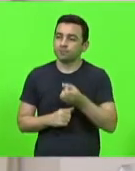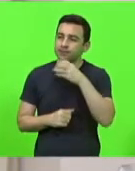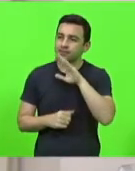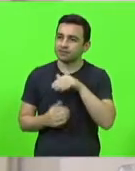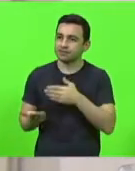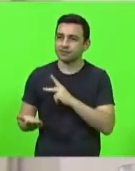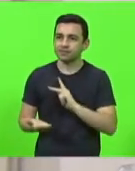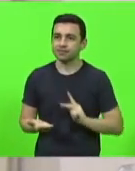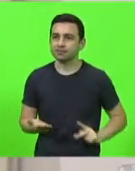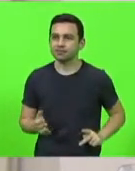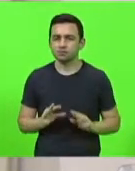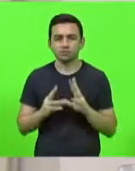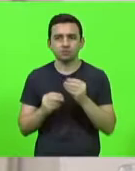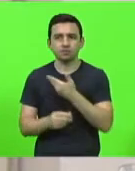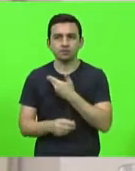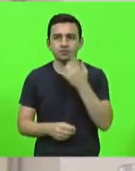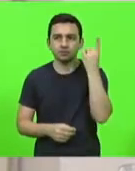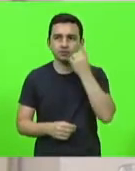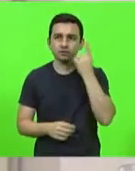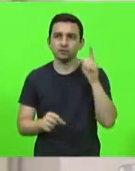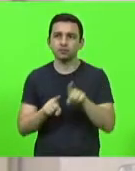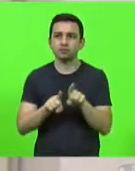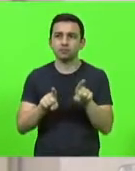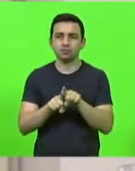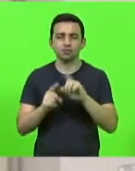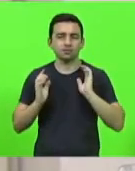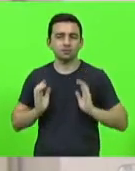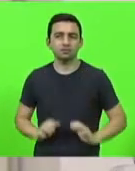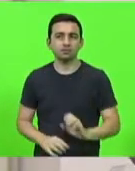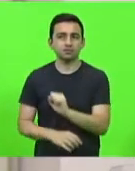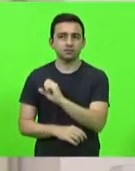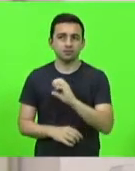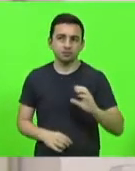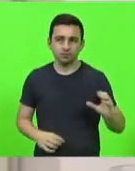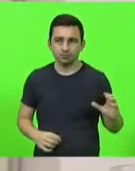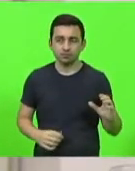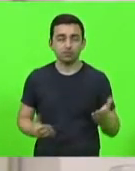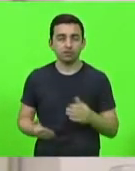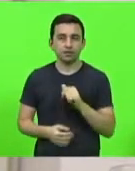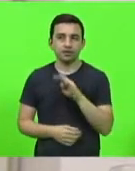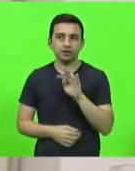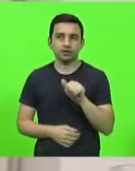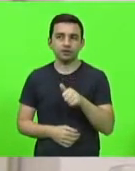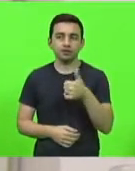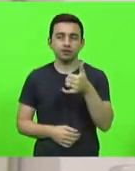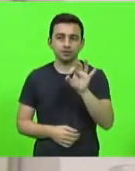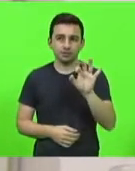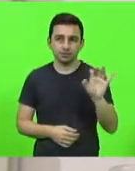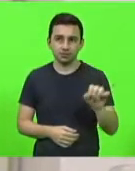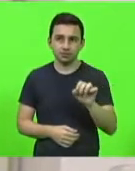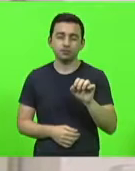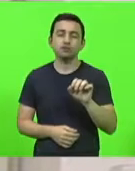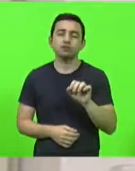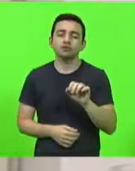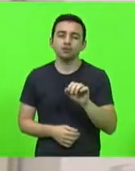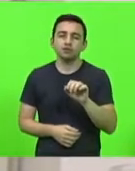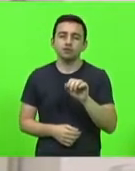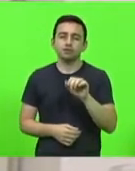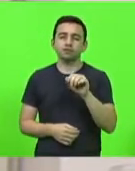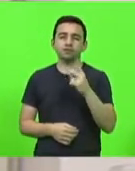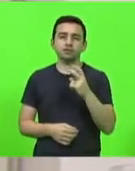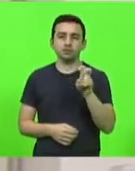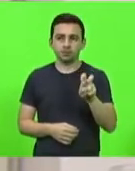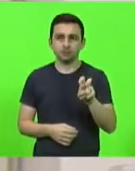presidente, colegas deputados, cidadãos catarinenses. Ata da centésima vigésima quinta sessão ordinária da